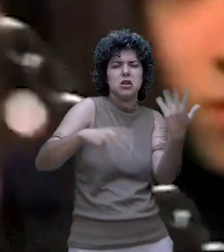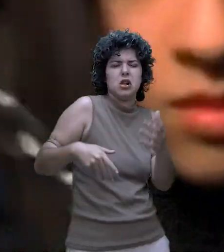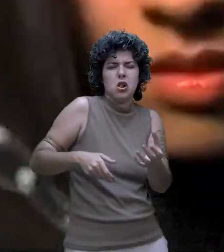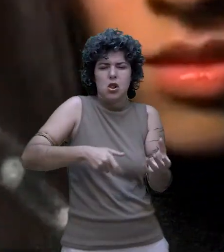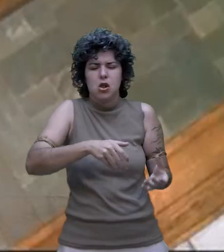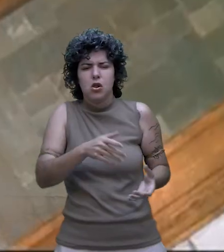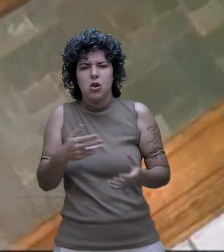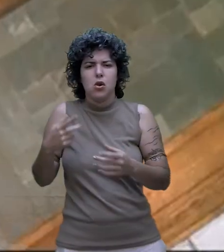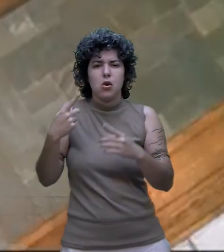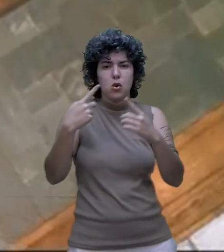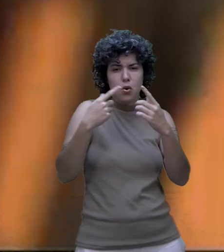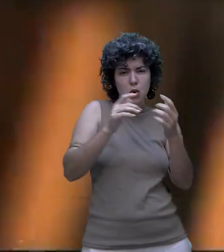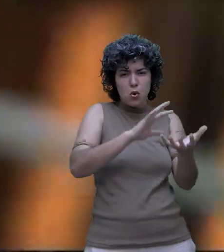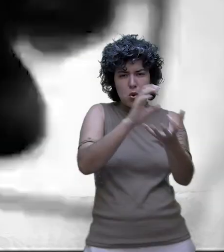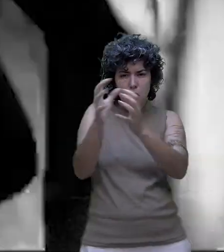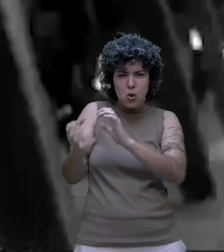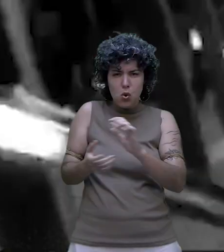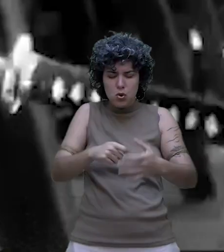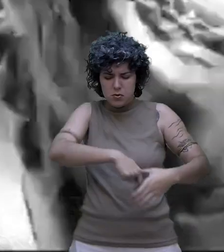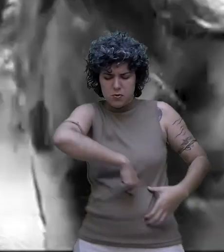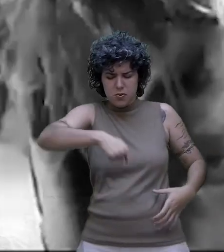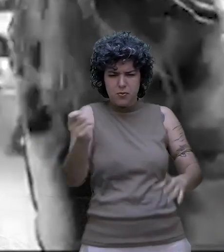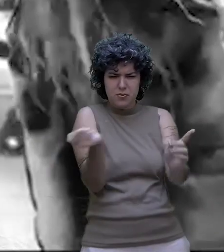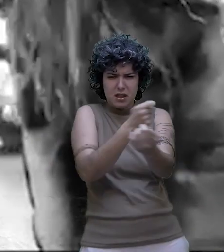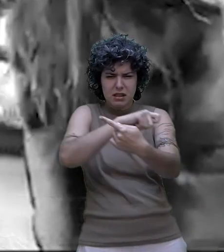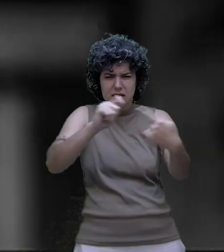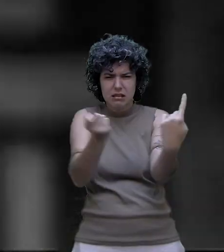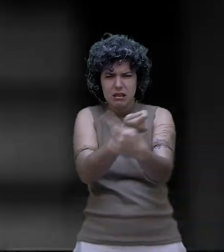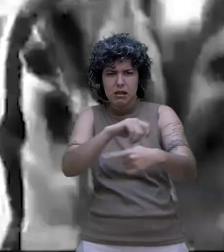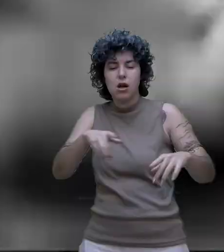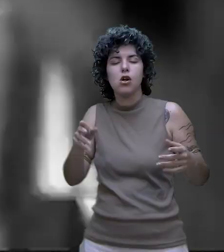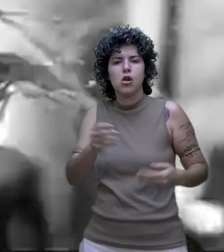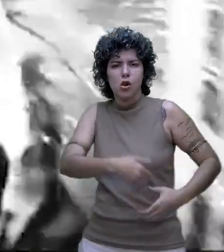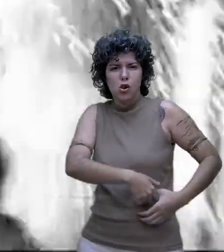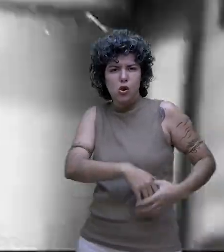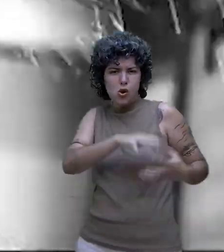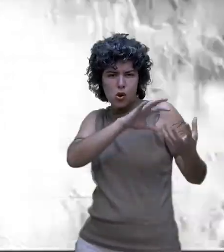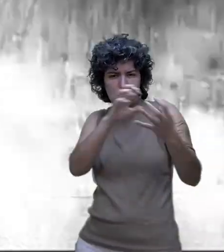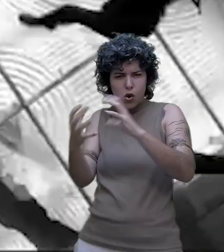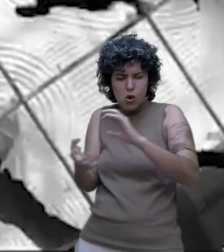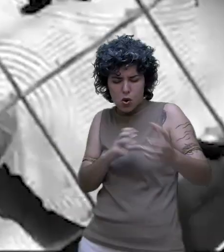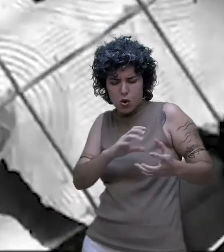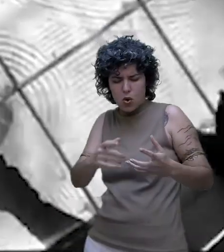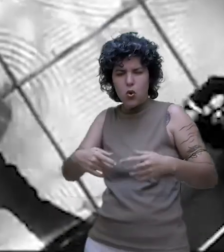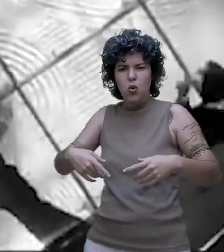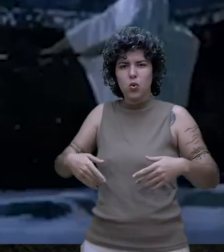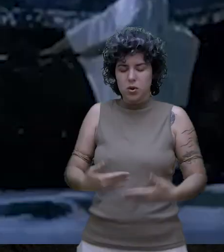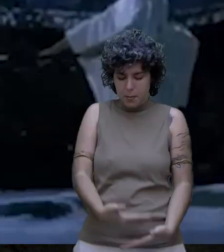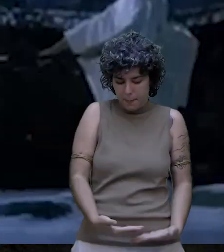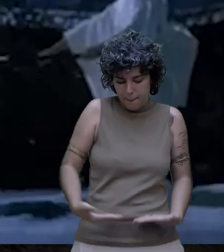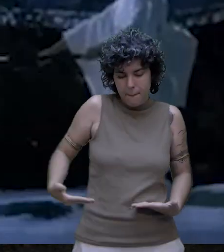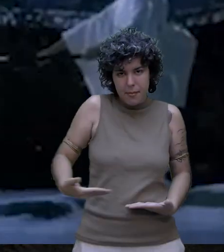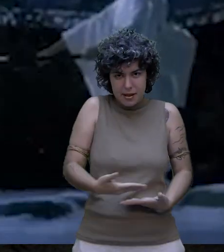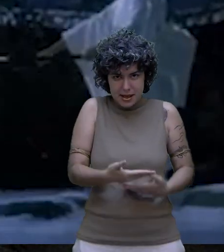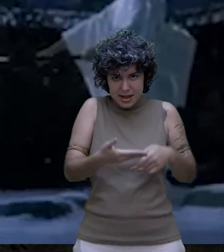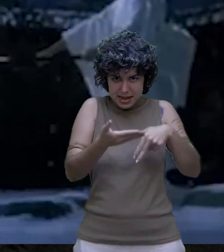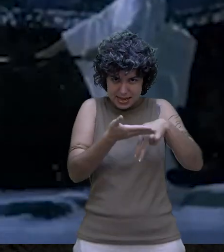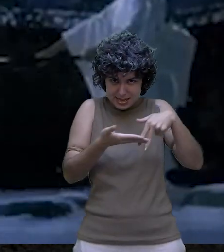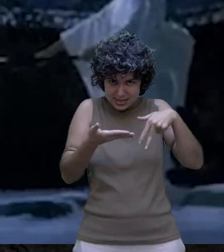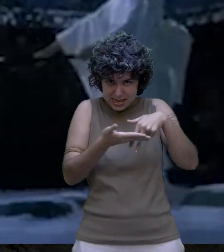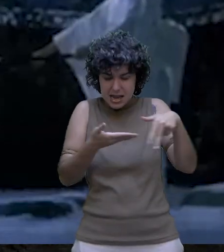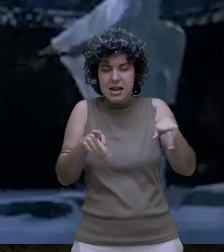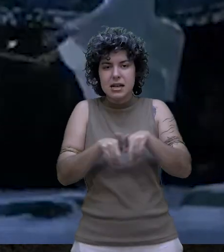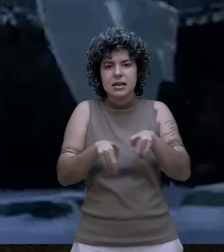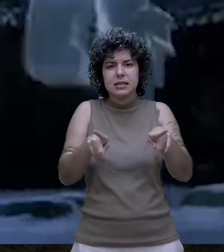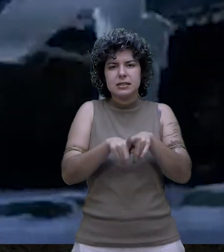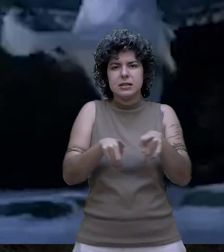de minissaia, luta oriental de galera, luta com conta de luz não paga, luta em corrimão de escada, luta com pantera de kimono em cenário